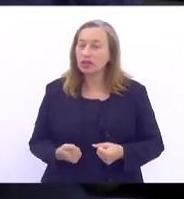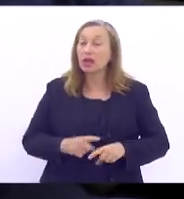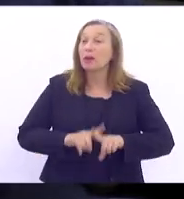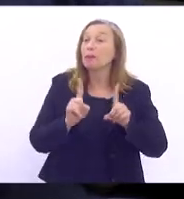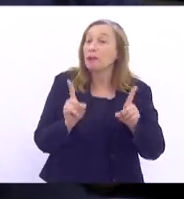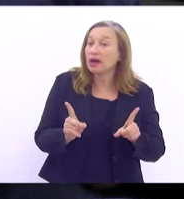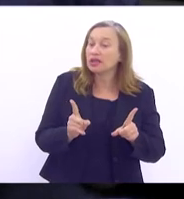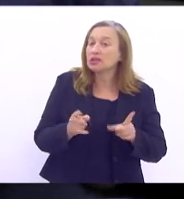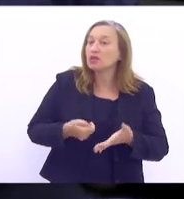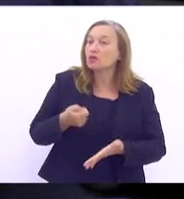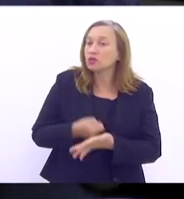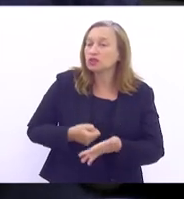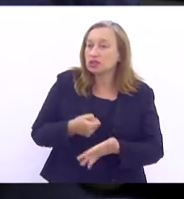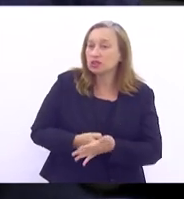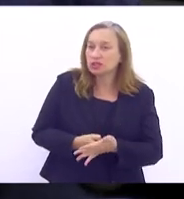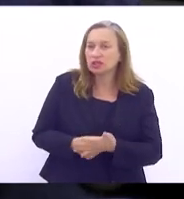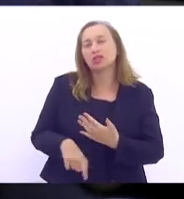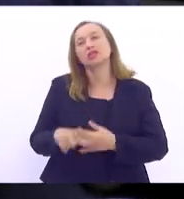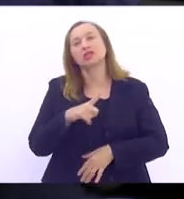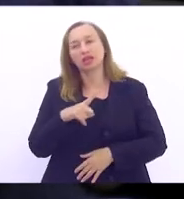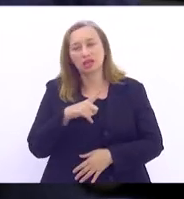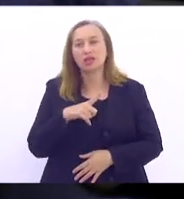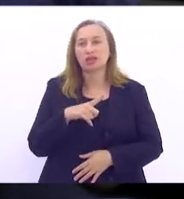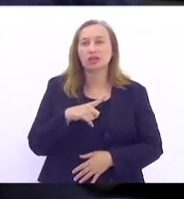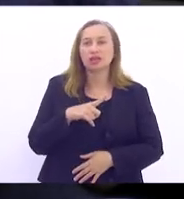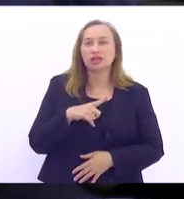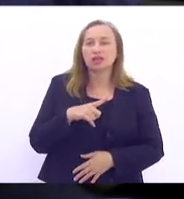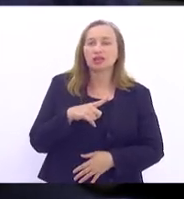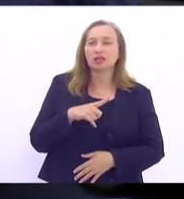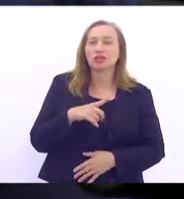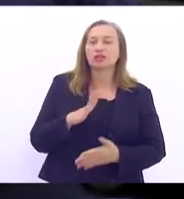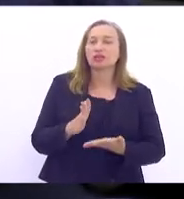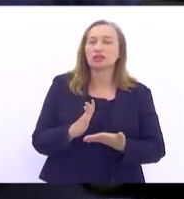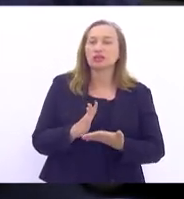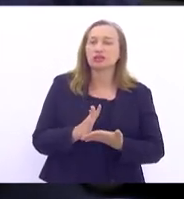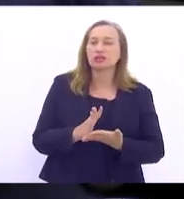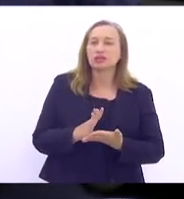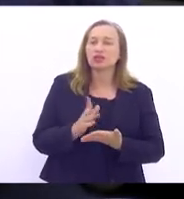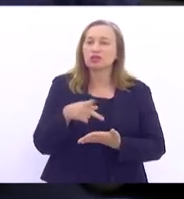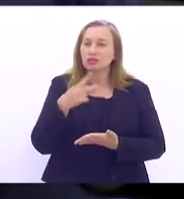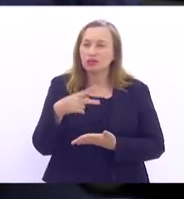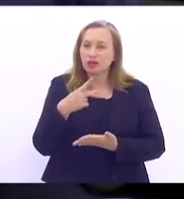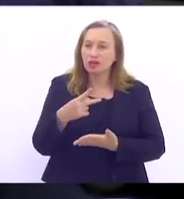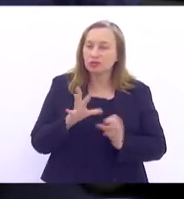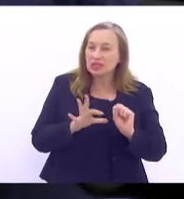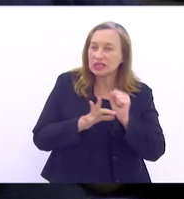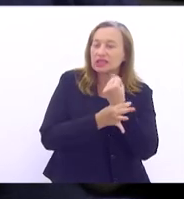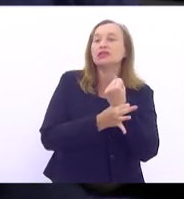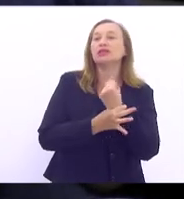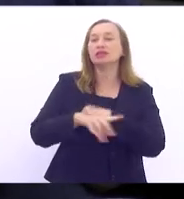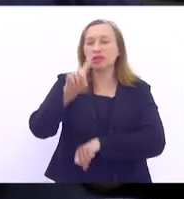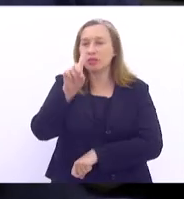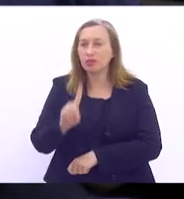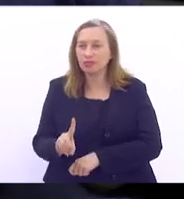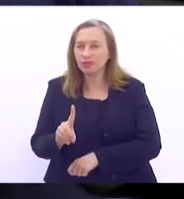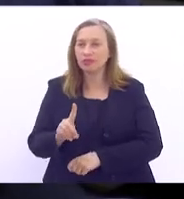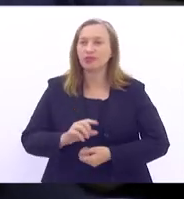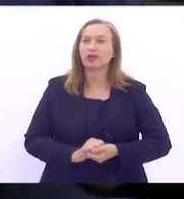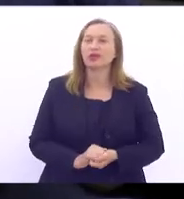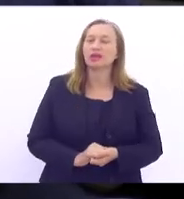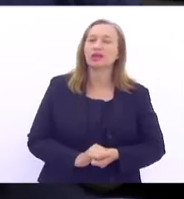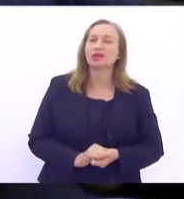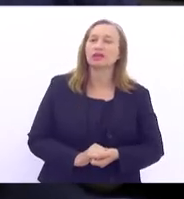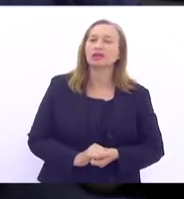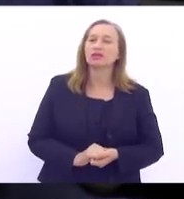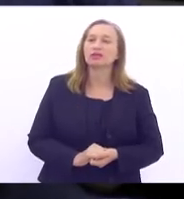Mas eu insisto que existem determinadas, né, definições que a gente coloca como garantias de direito, padrões de segurança, etc.,